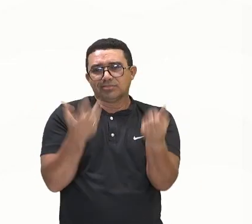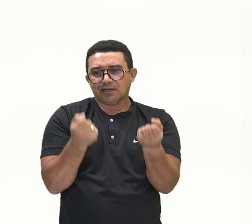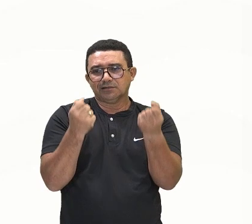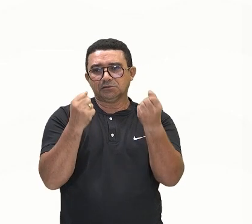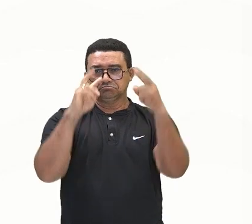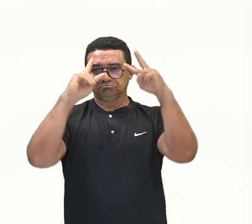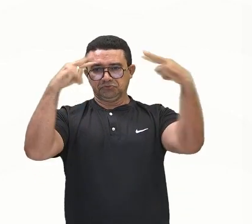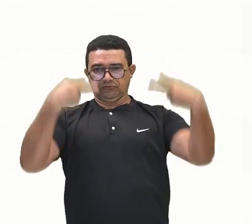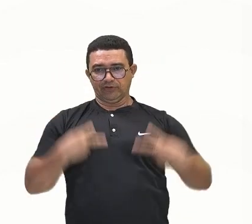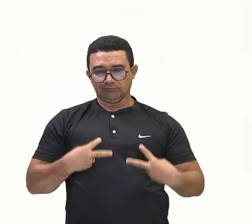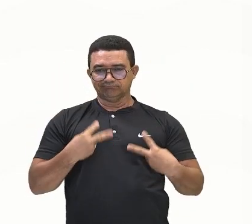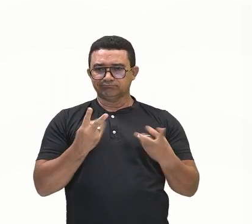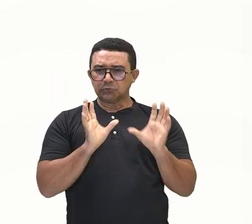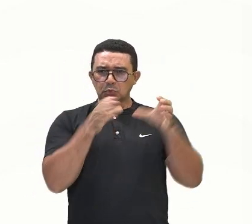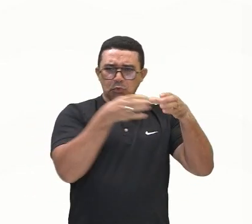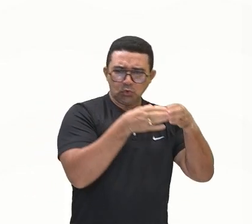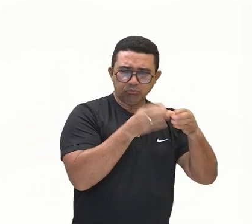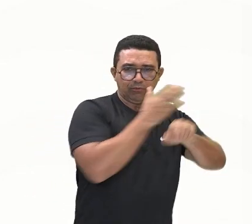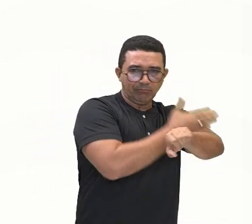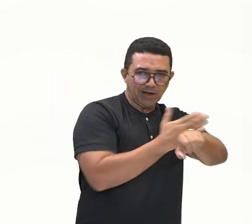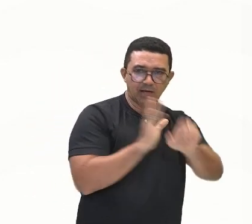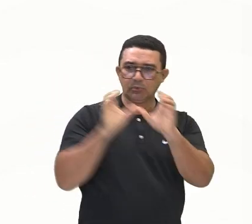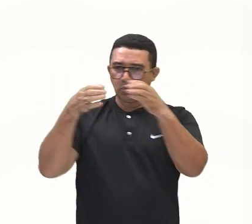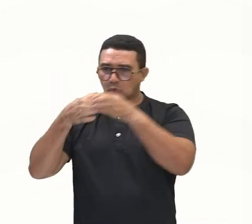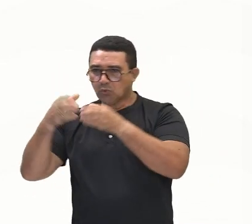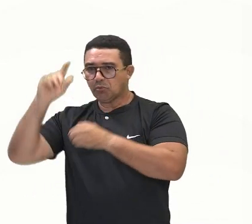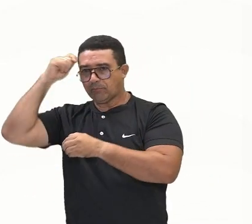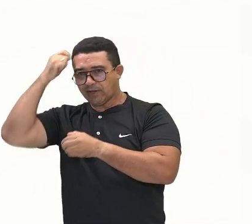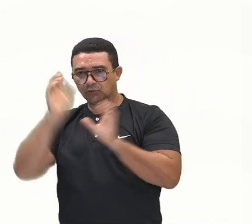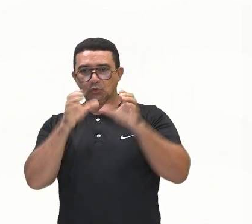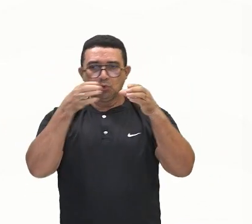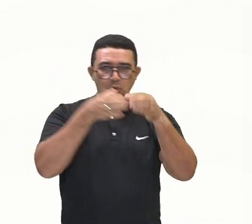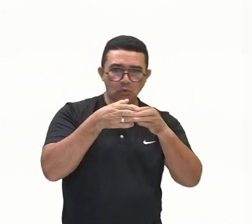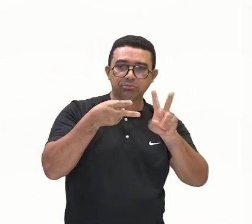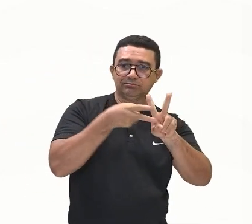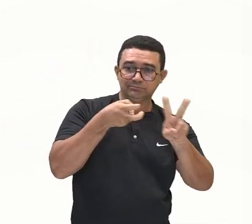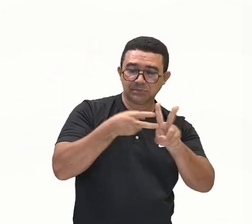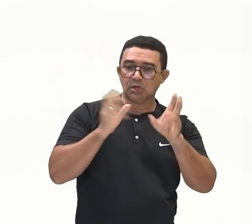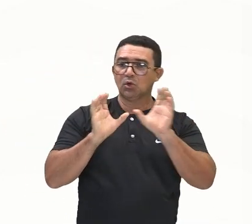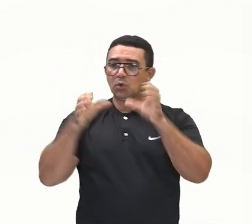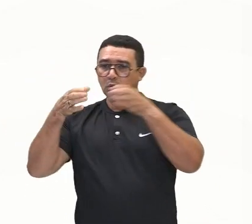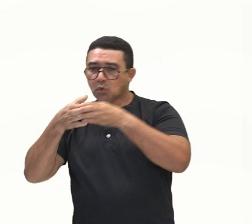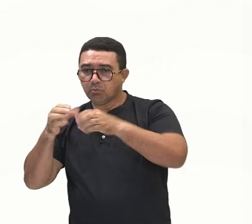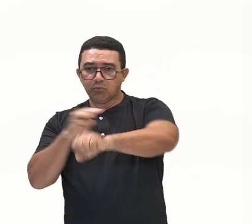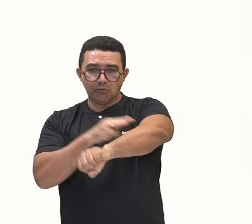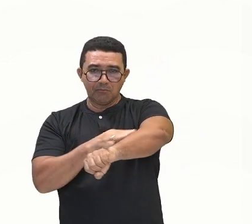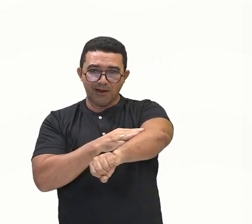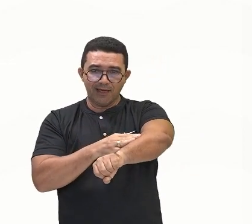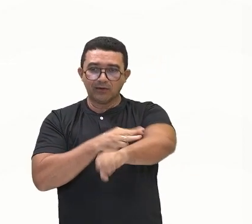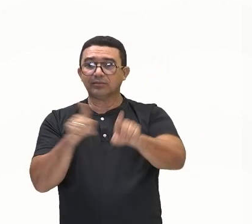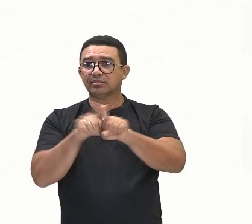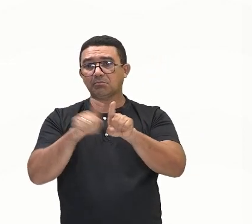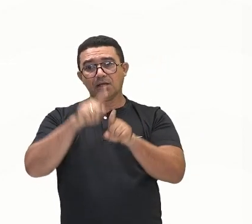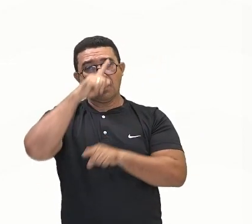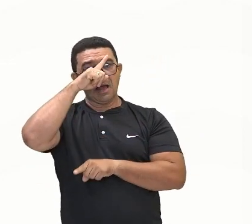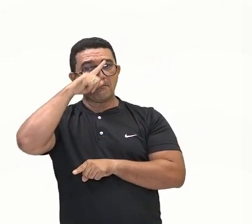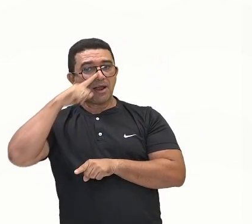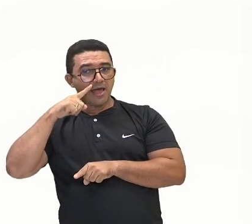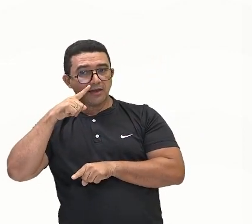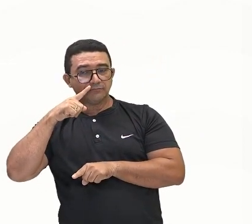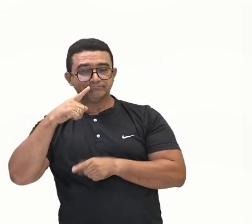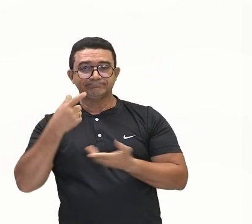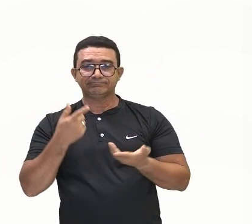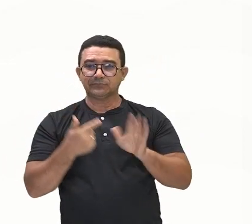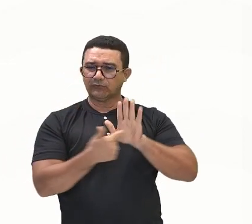dos brancos, pretos, indígenas, pardos e amarelos. Lembrando que aí eu trago